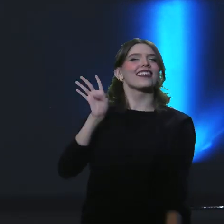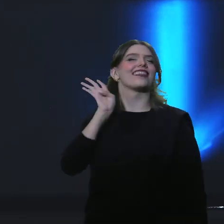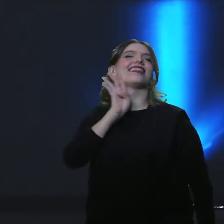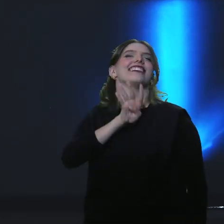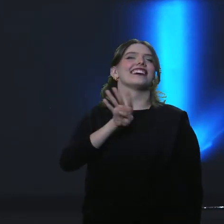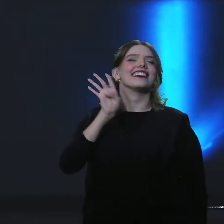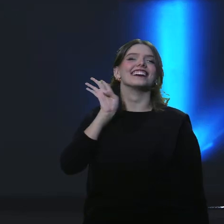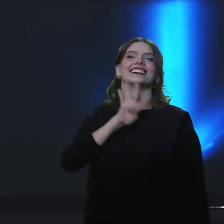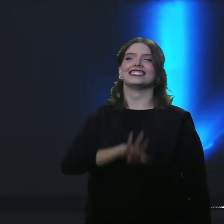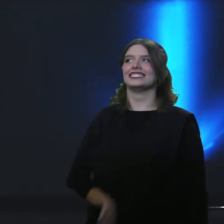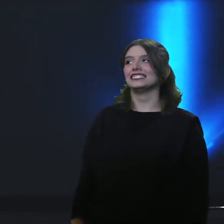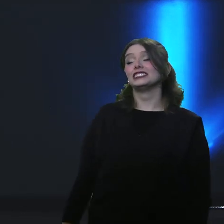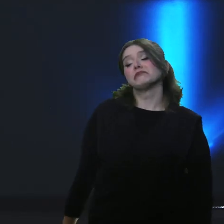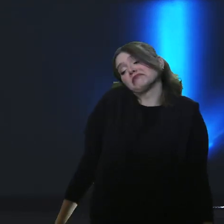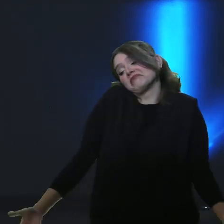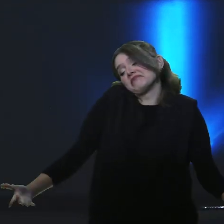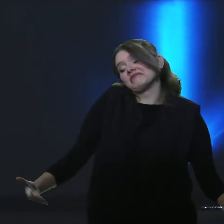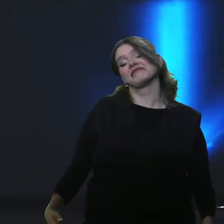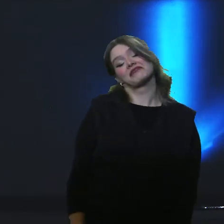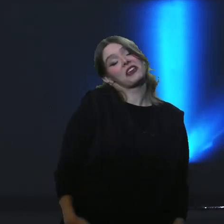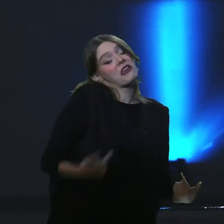Olhei para ele e falei assim, pero que no?